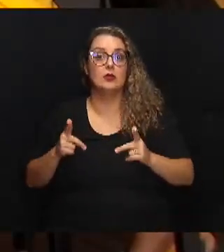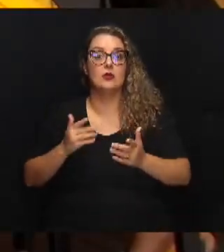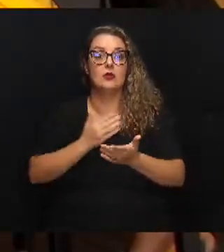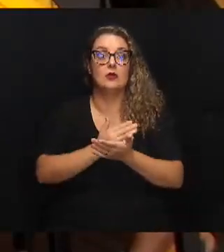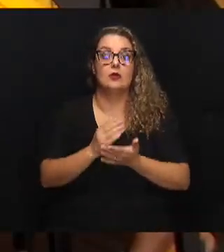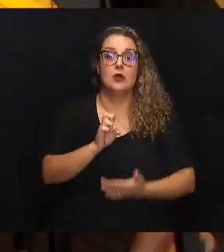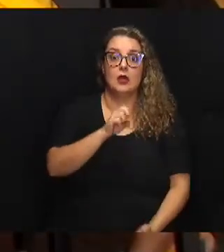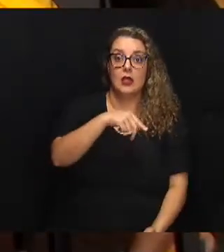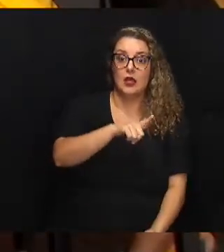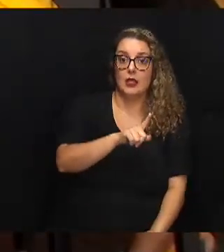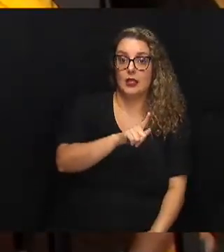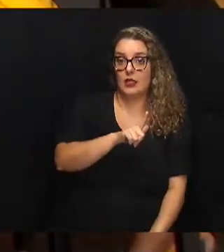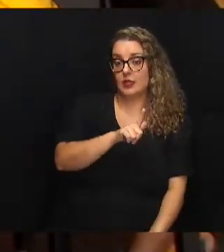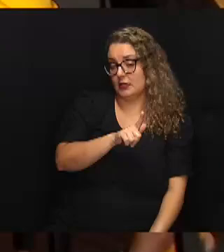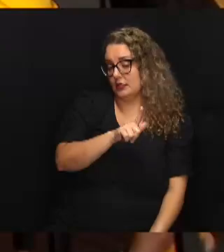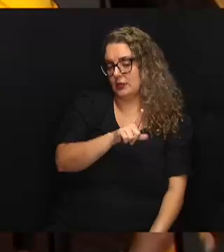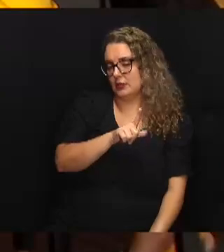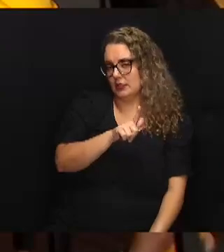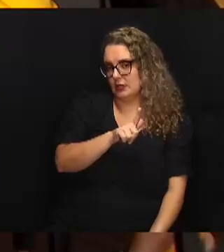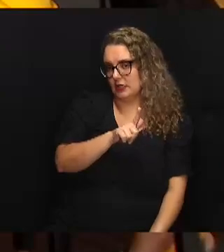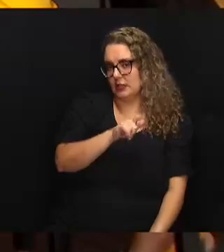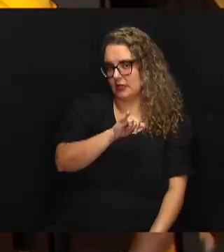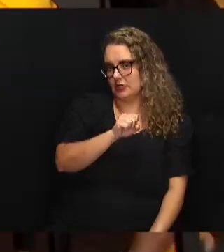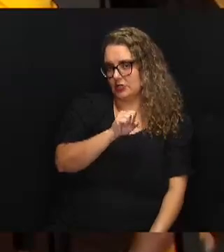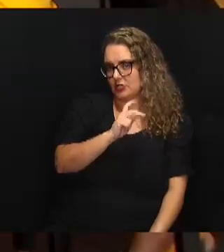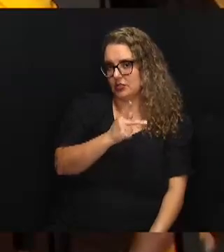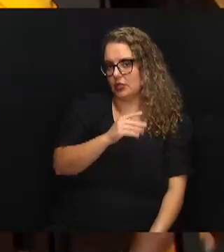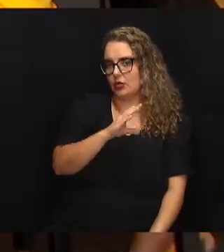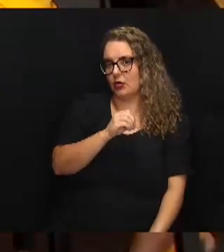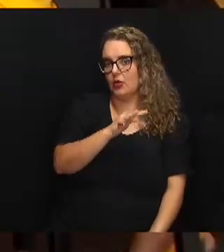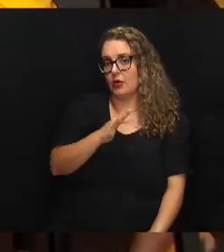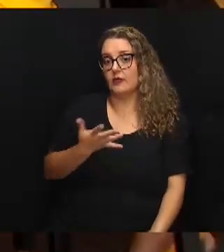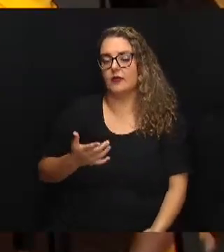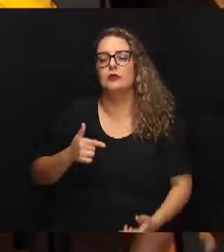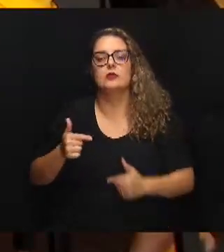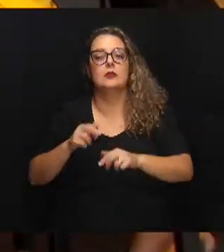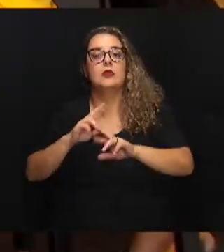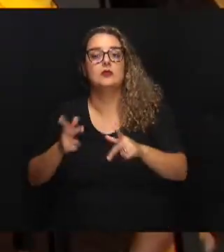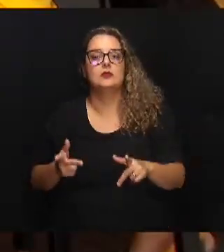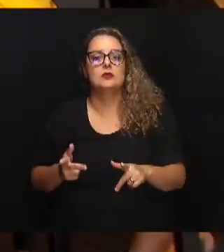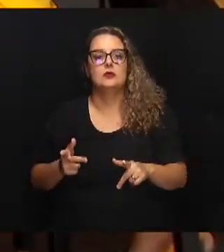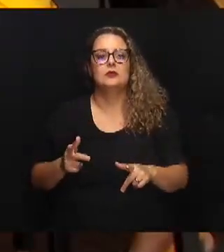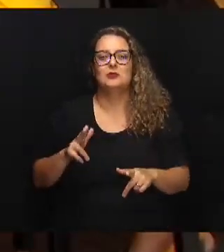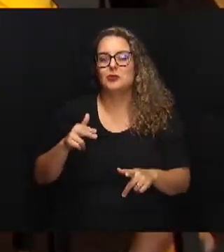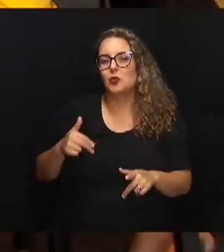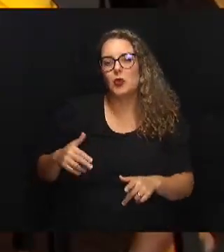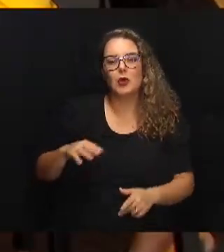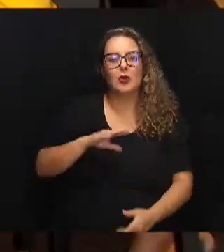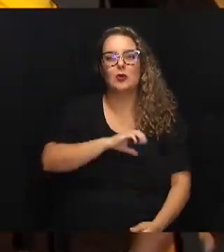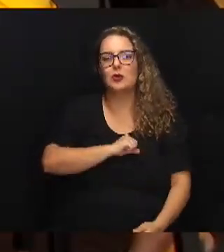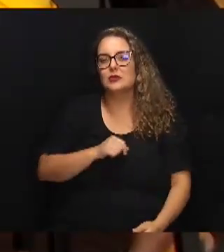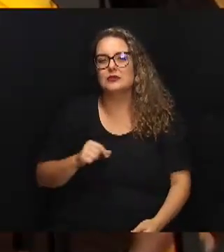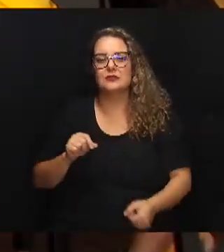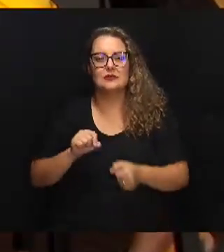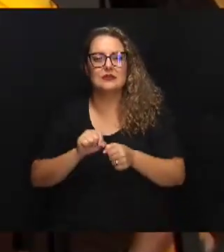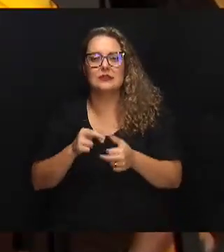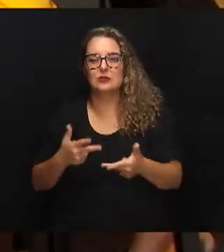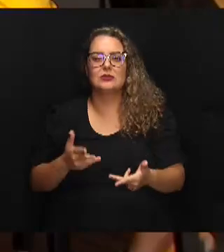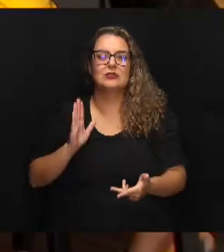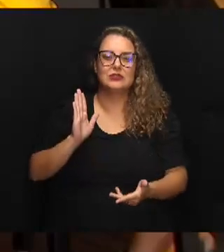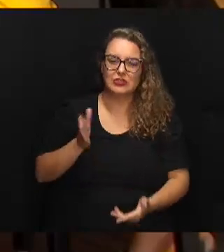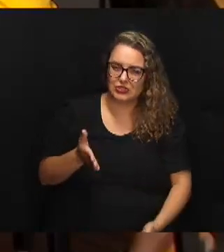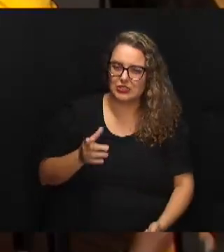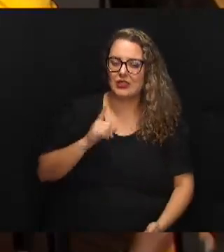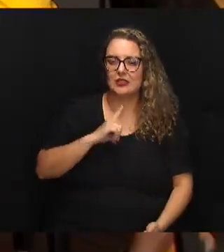Coffee, né, que nós temos um método mega diferente, não trabalha com gramática. Eu nunca gostei de fazer algo que já existisse e com as